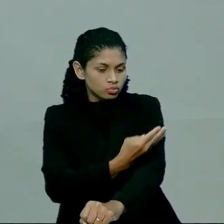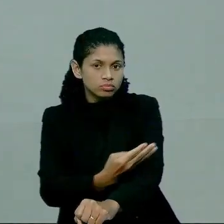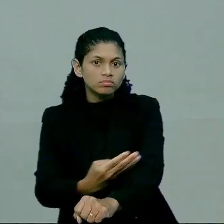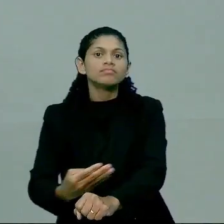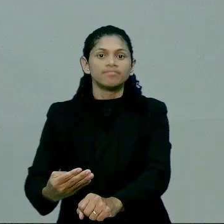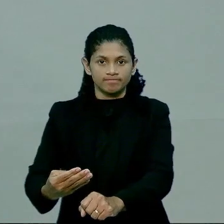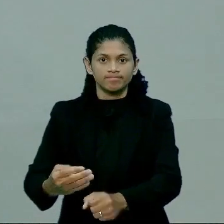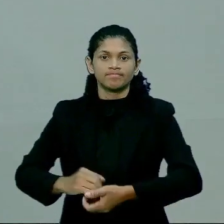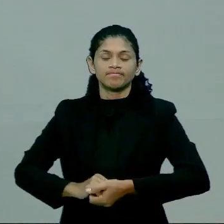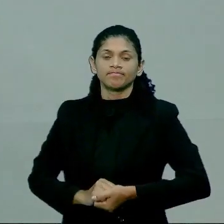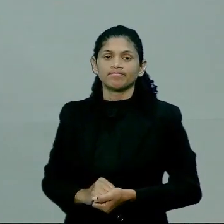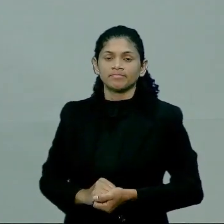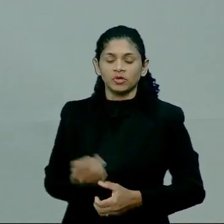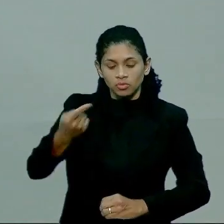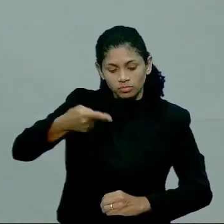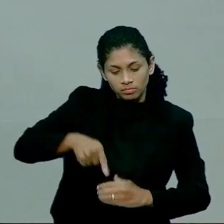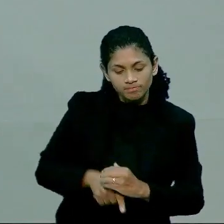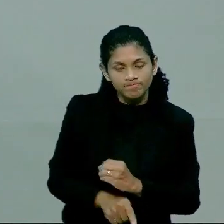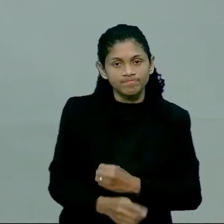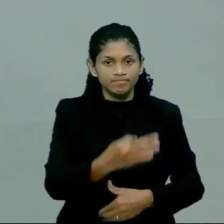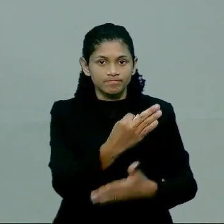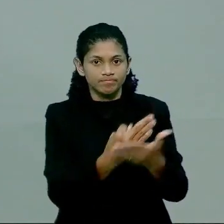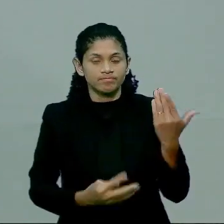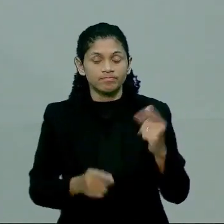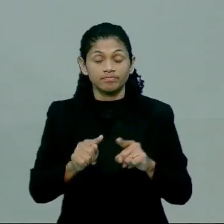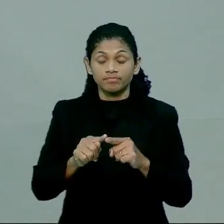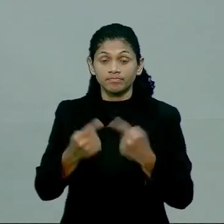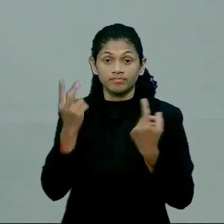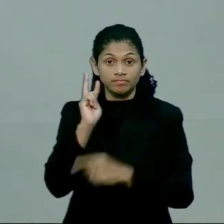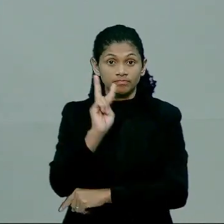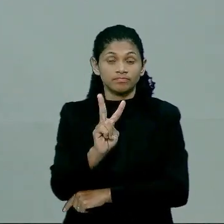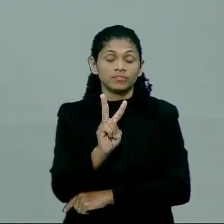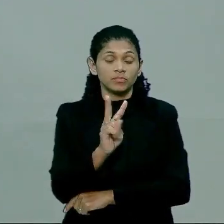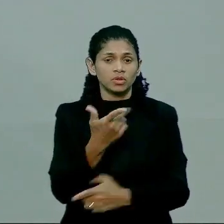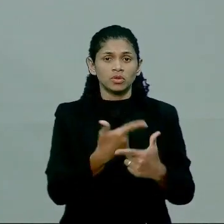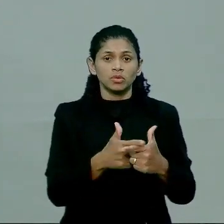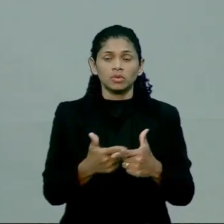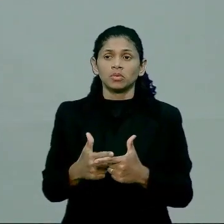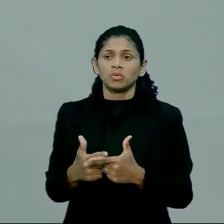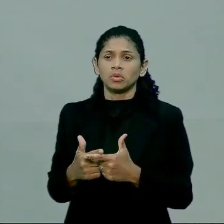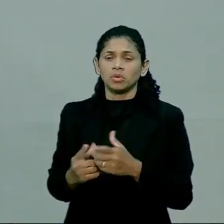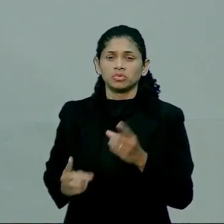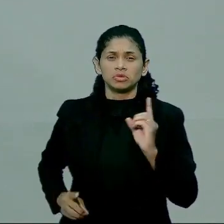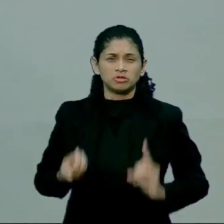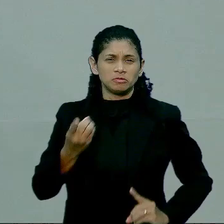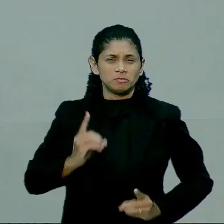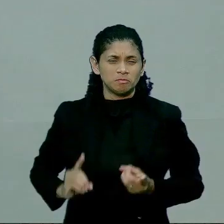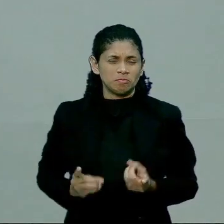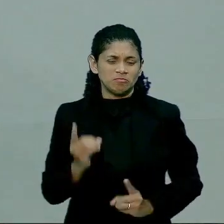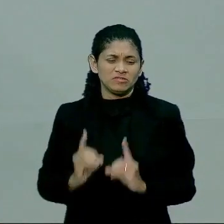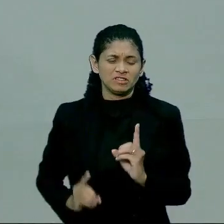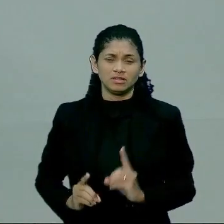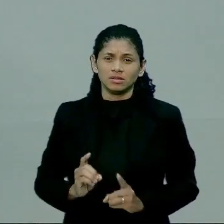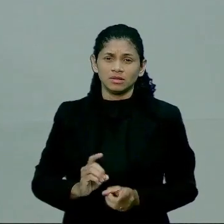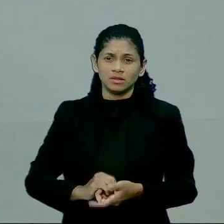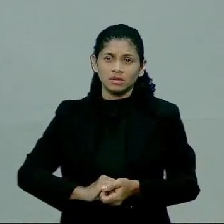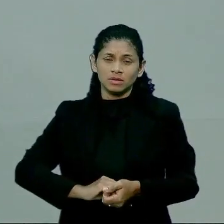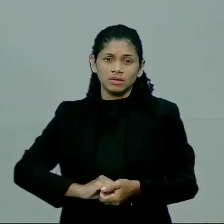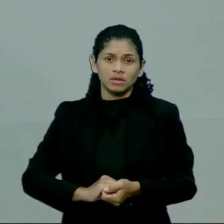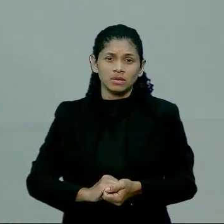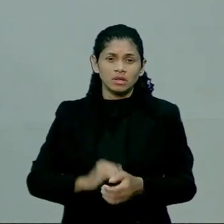a gente vai aprofundar ainda no texto mas nós vemos que essas questões né de depressão esquizofrenia